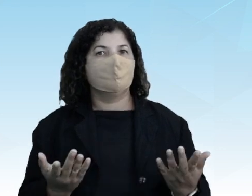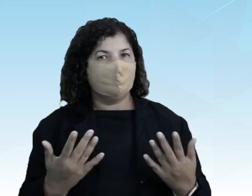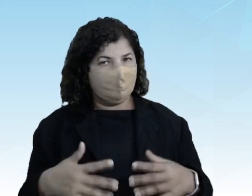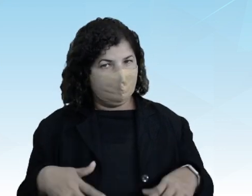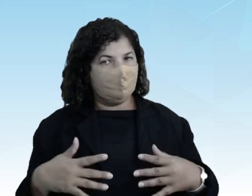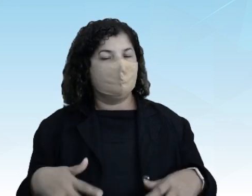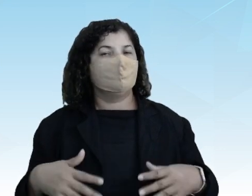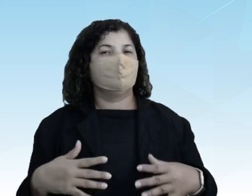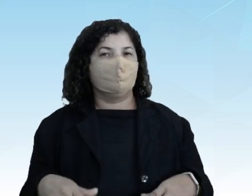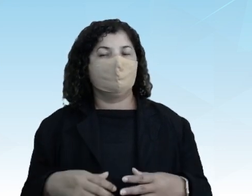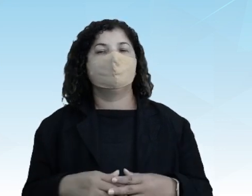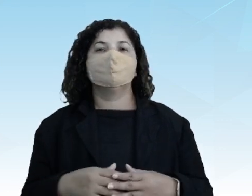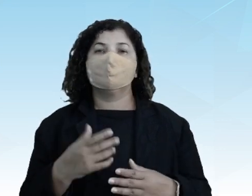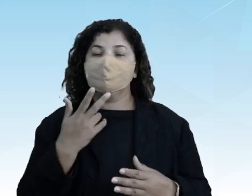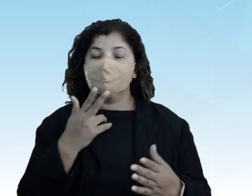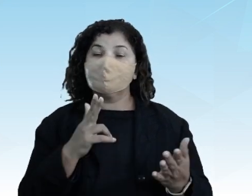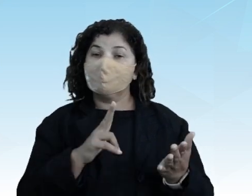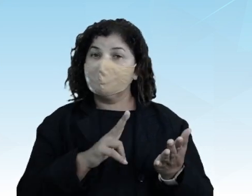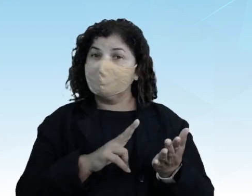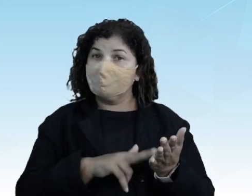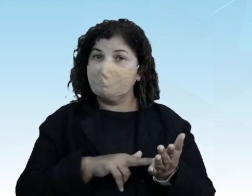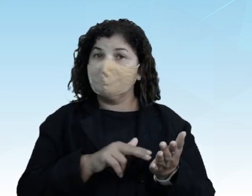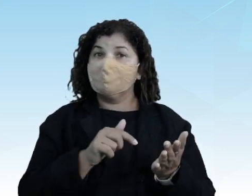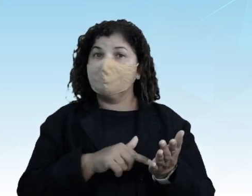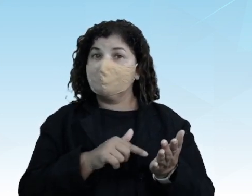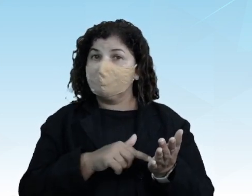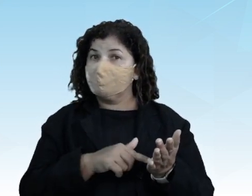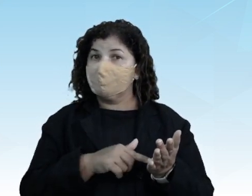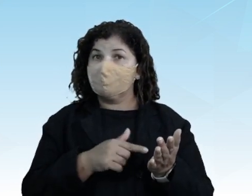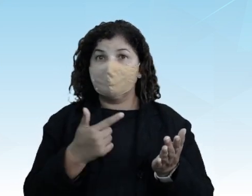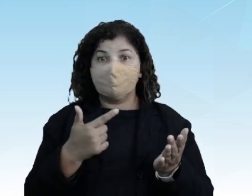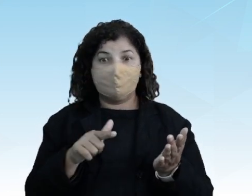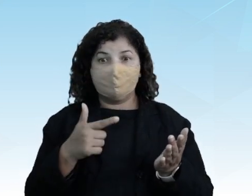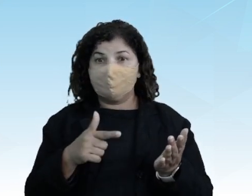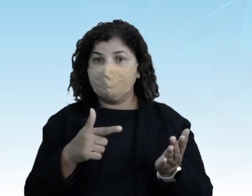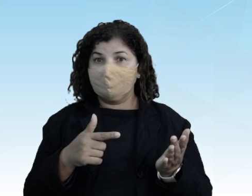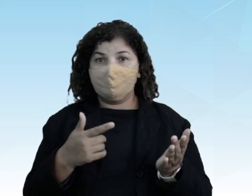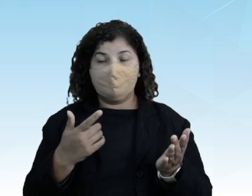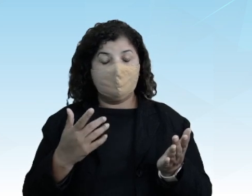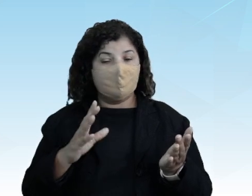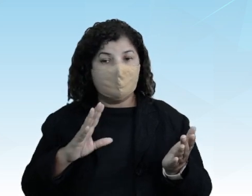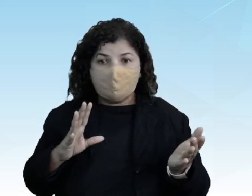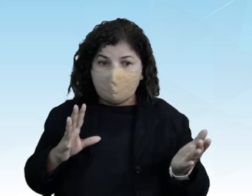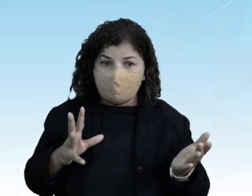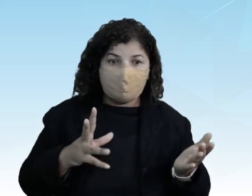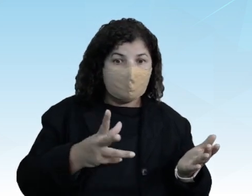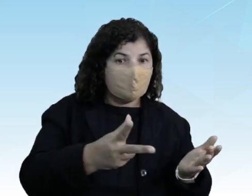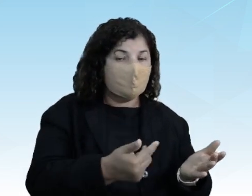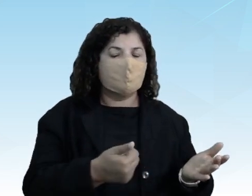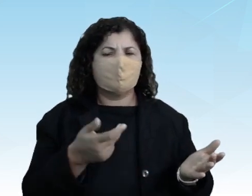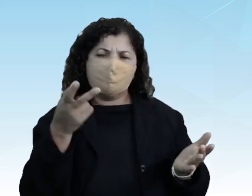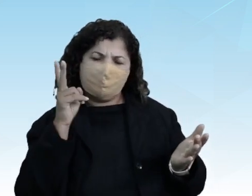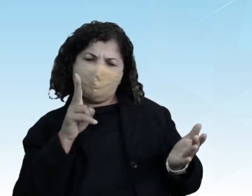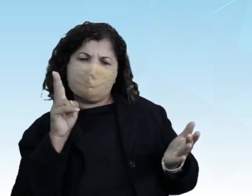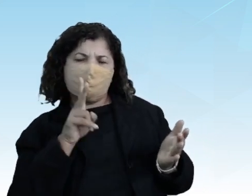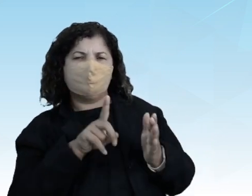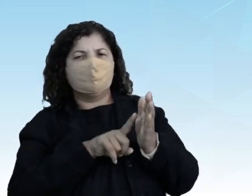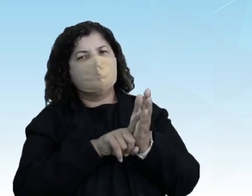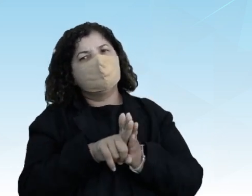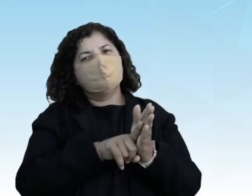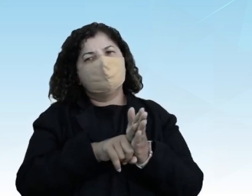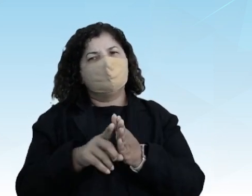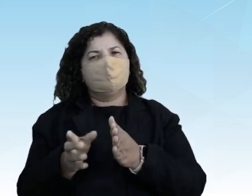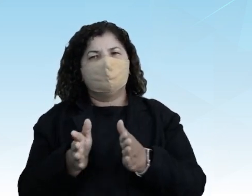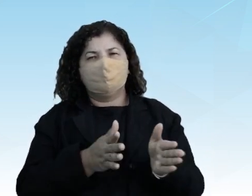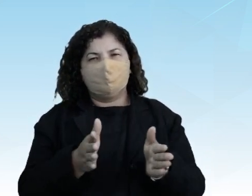carta, por si só, não fornece subsídios, né, para que os historiadores entendam esse período da história